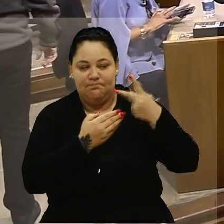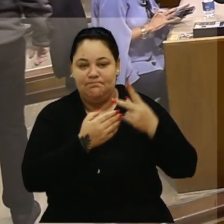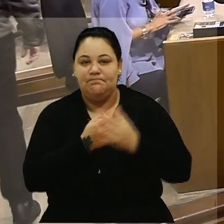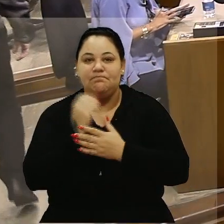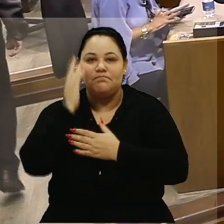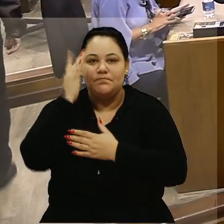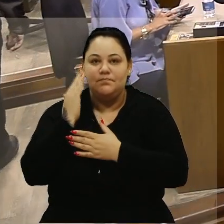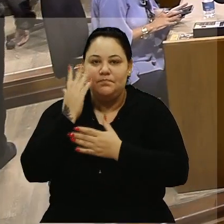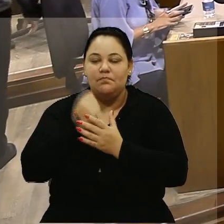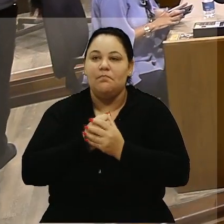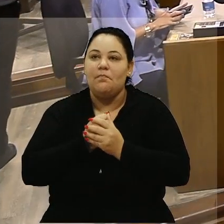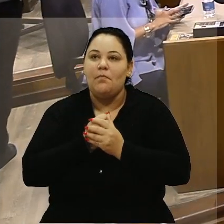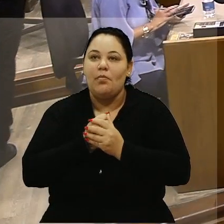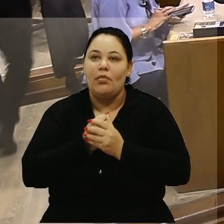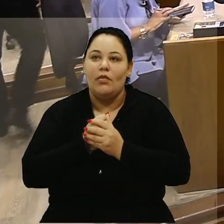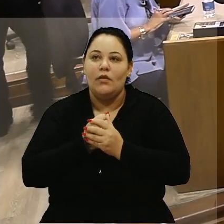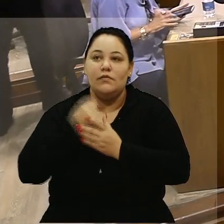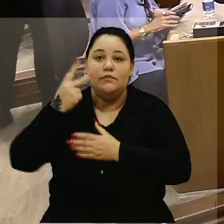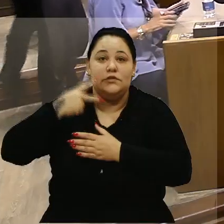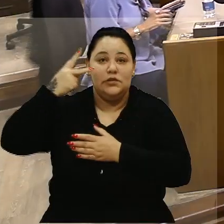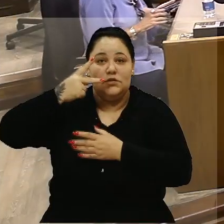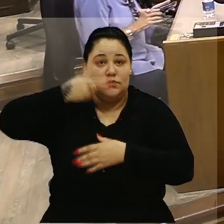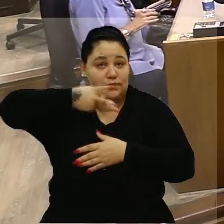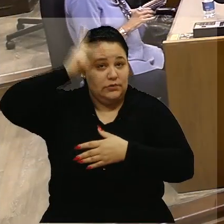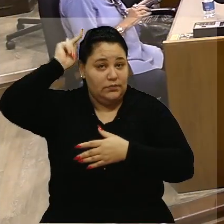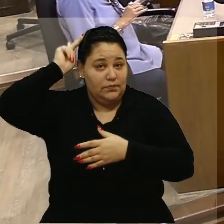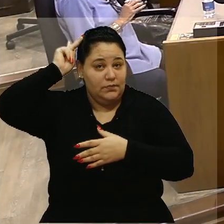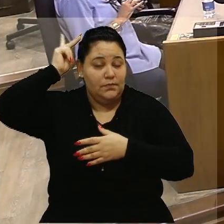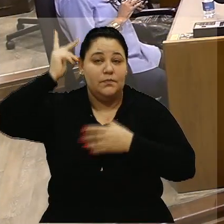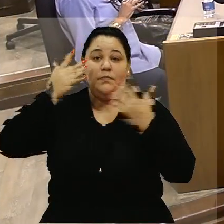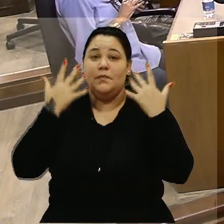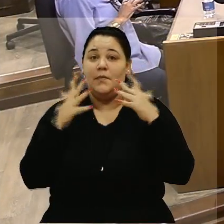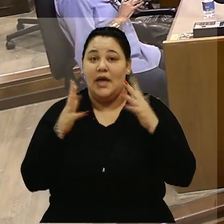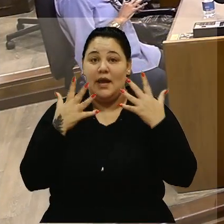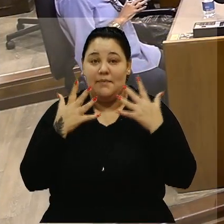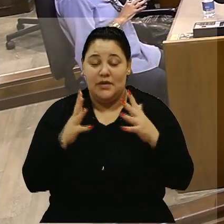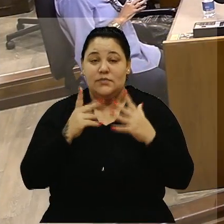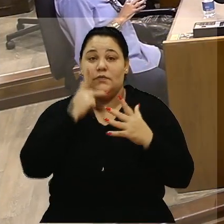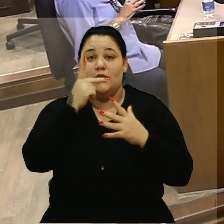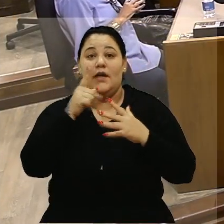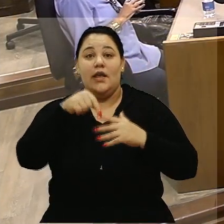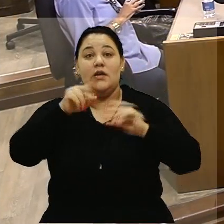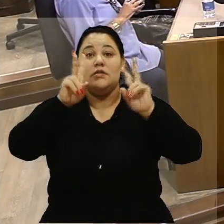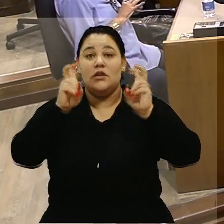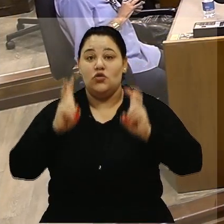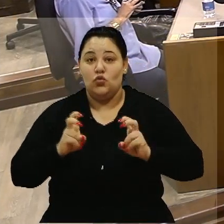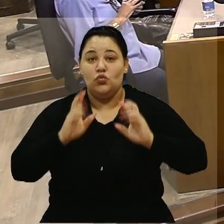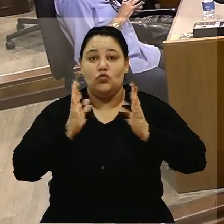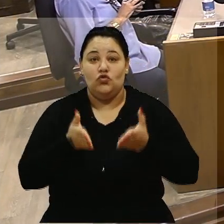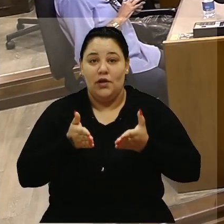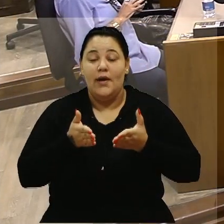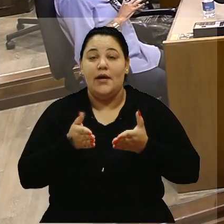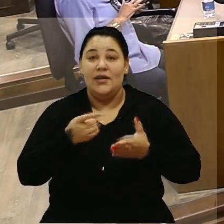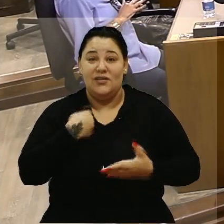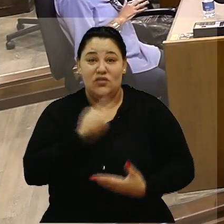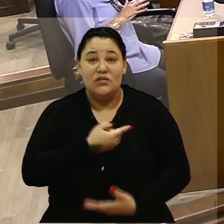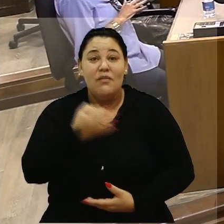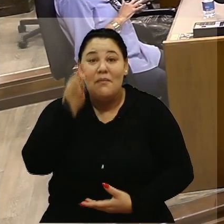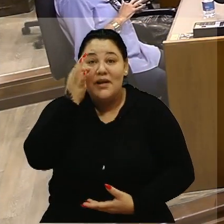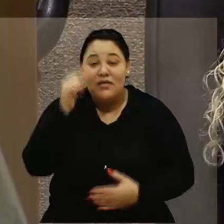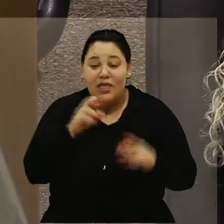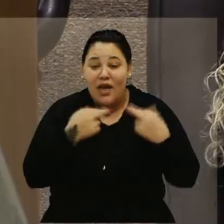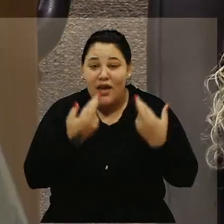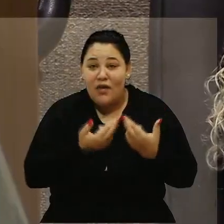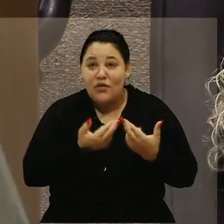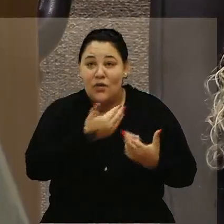Iago, parabéns por trazer esse tema que foi ventilado aí nos veículos de comunicação, e a gente que estava presente na audiência